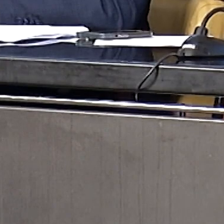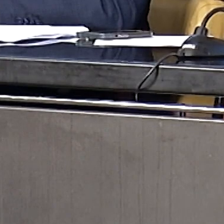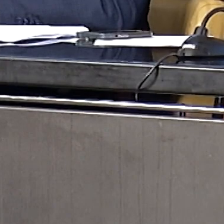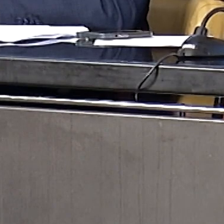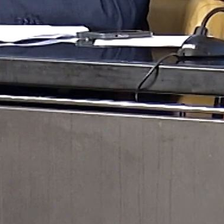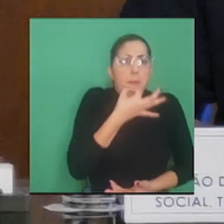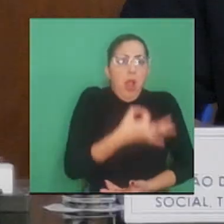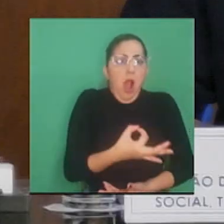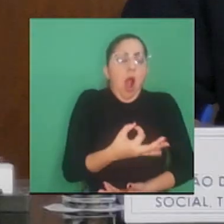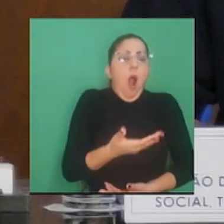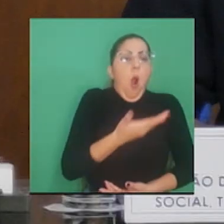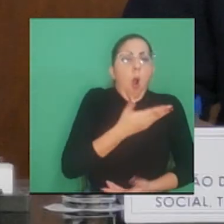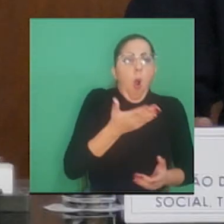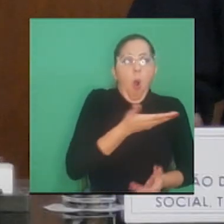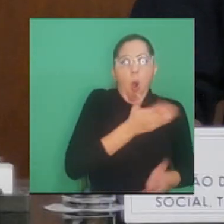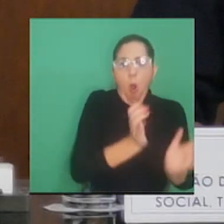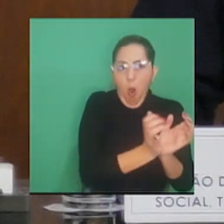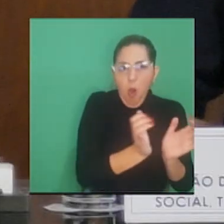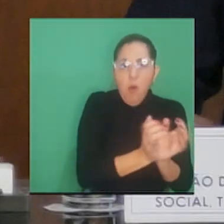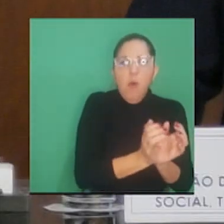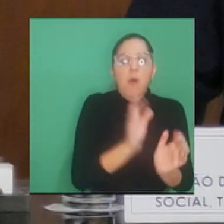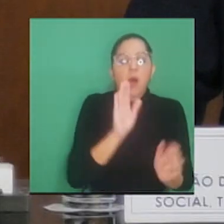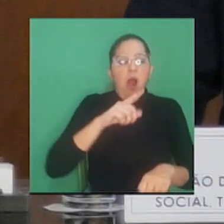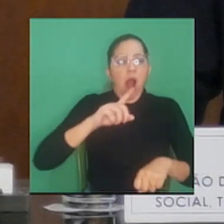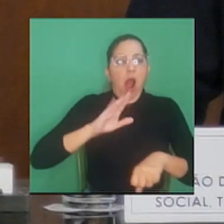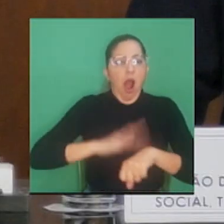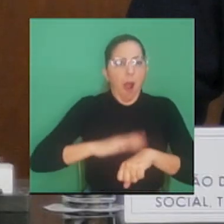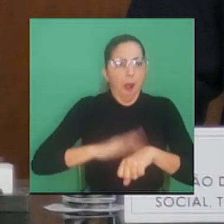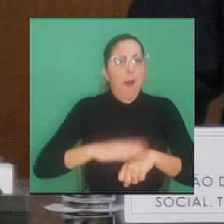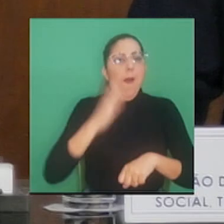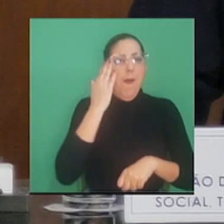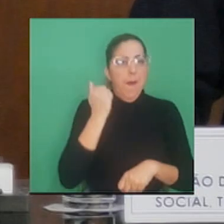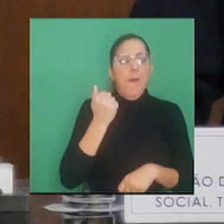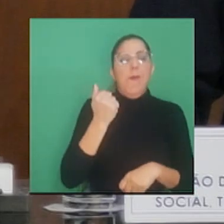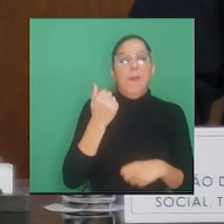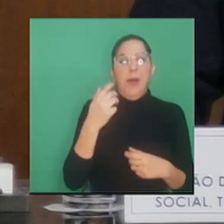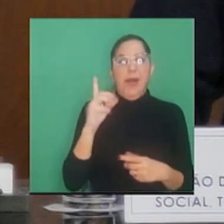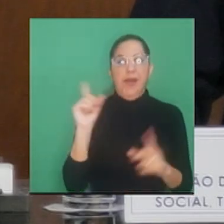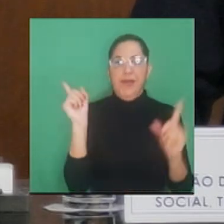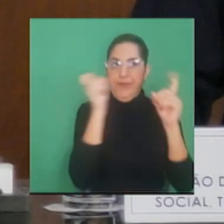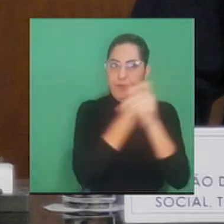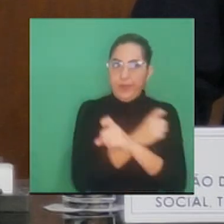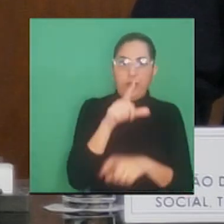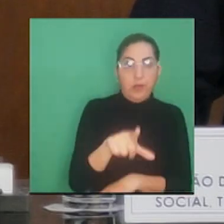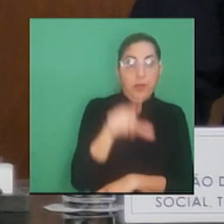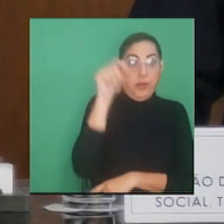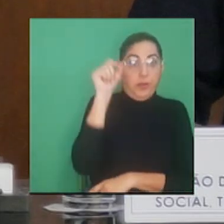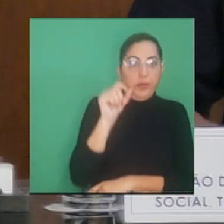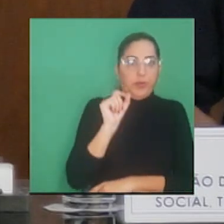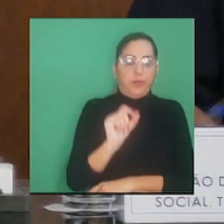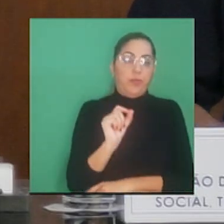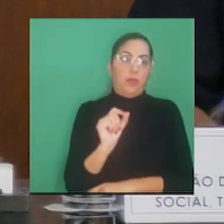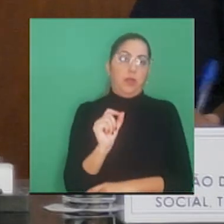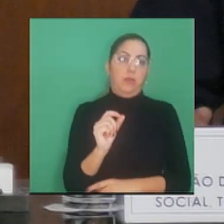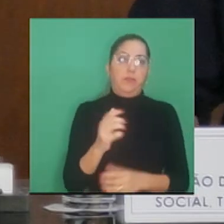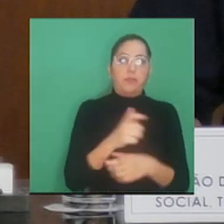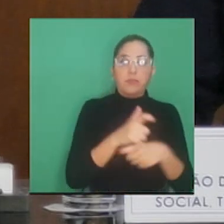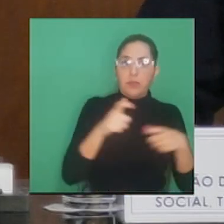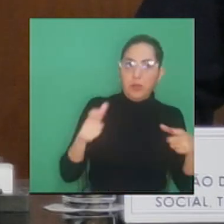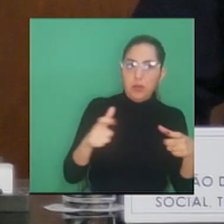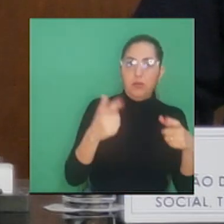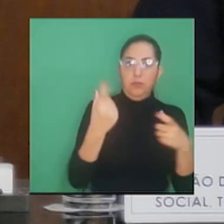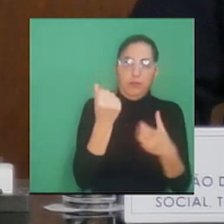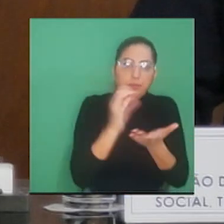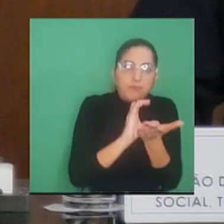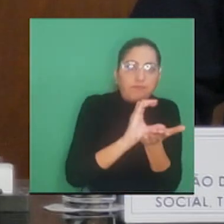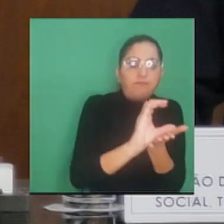é arriscada é uma escolha política que é bastante arriscada né uma escolha de passar grande parte do orçamento público do dinheiro